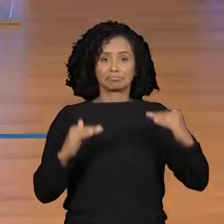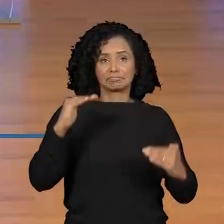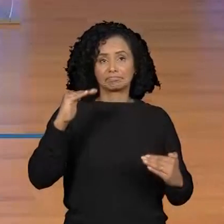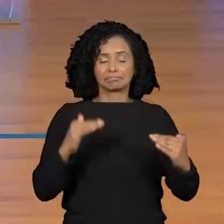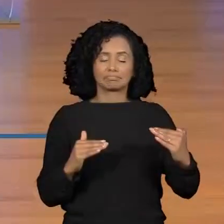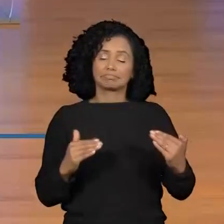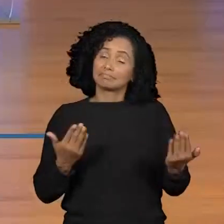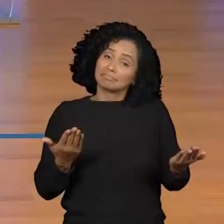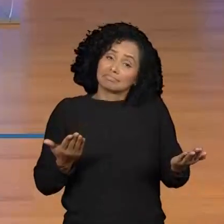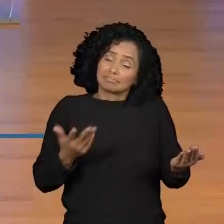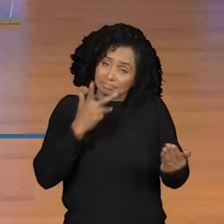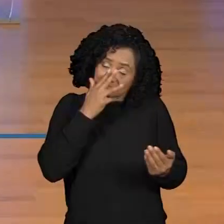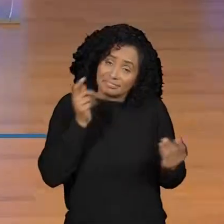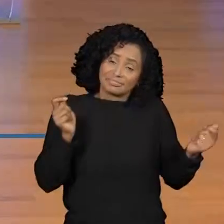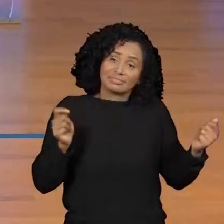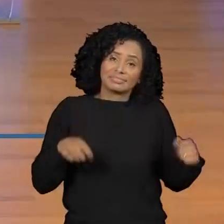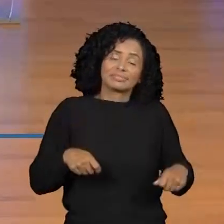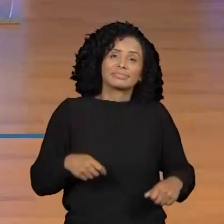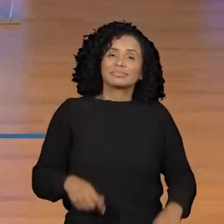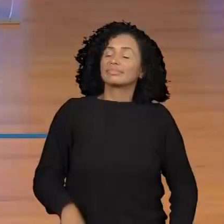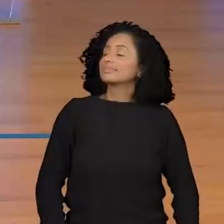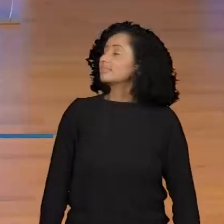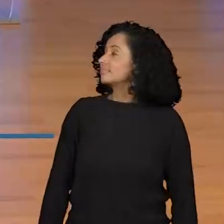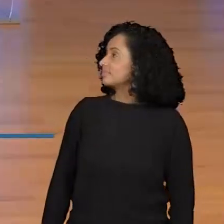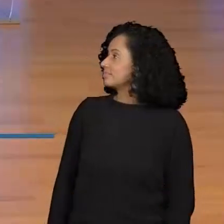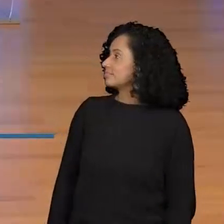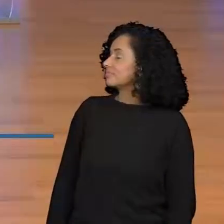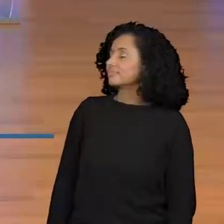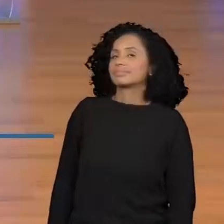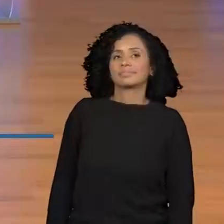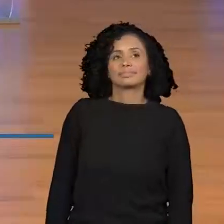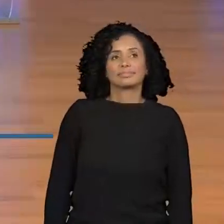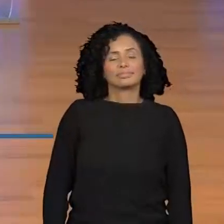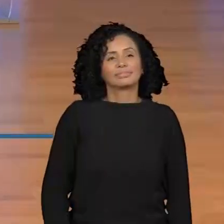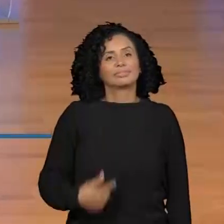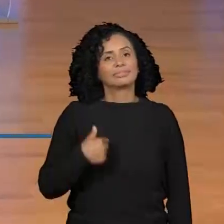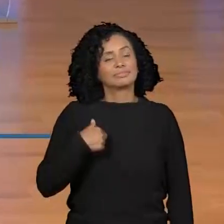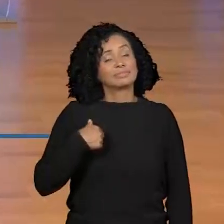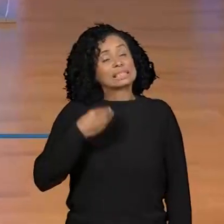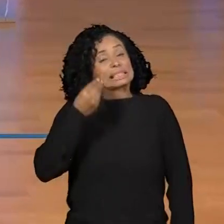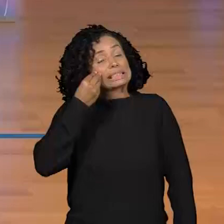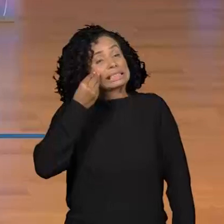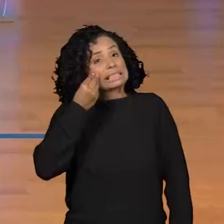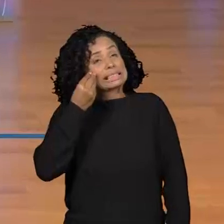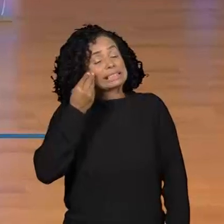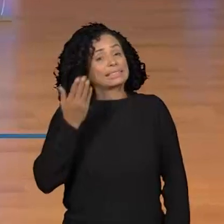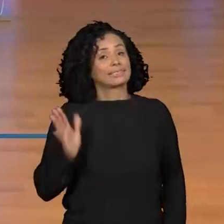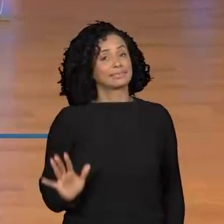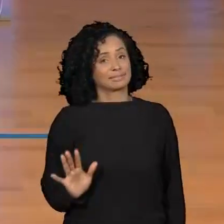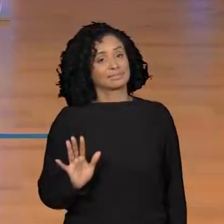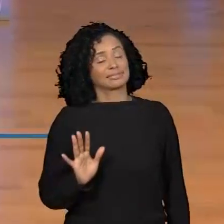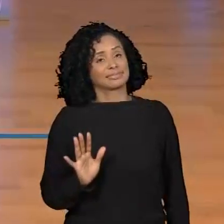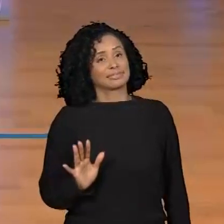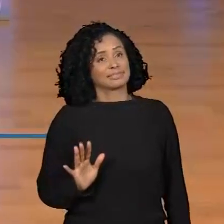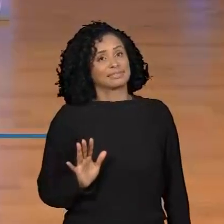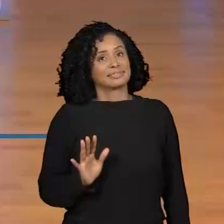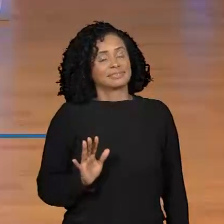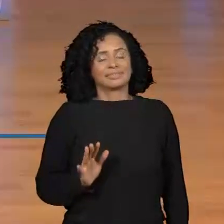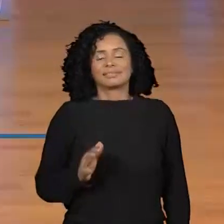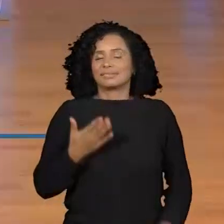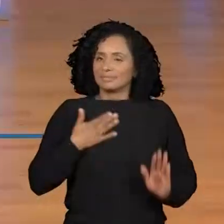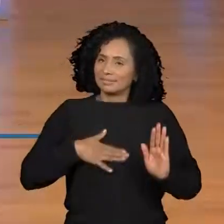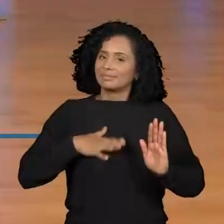jeito. Olha que ela faz, só tem o professor Adriano e eu. Eu me coloquei na mesma turma, professor. Bom,